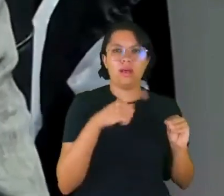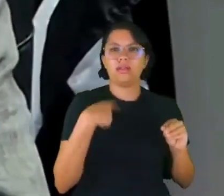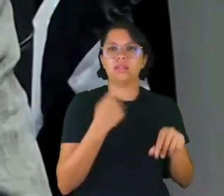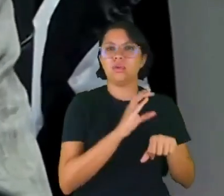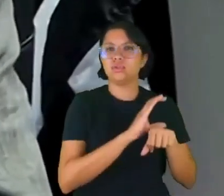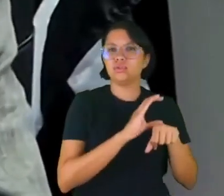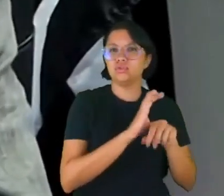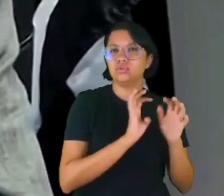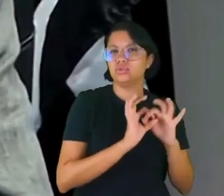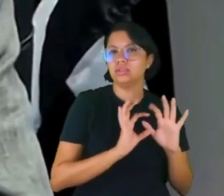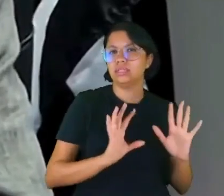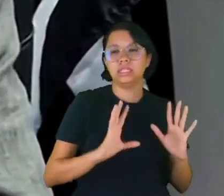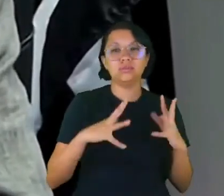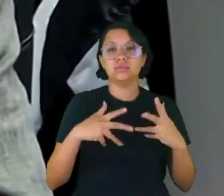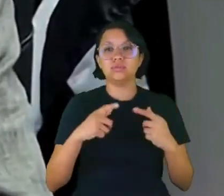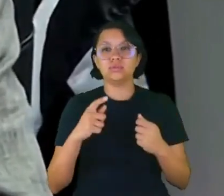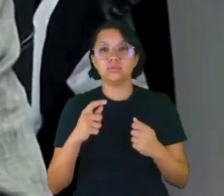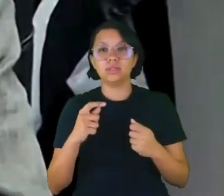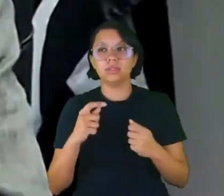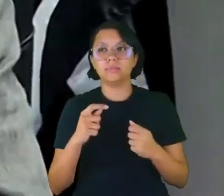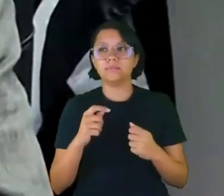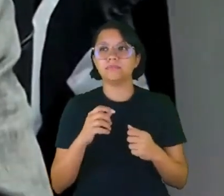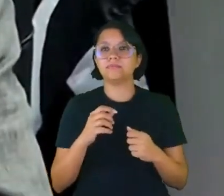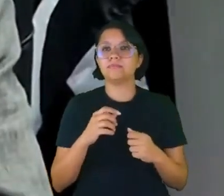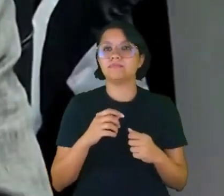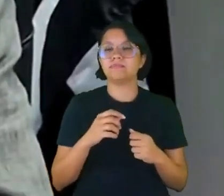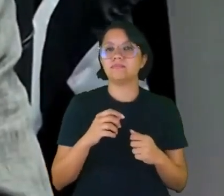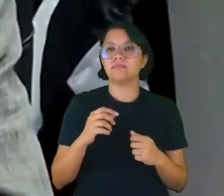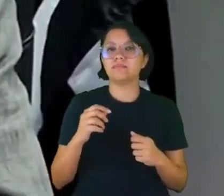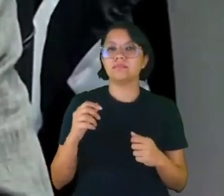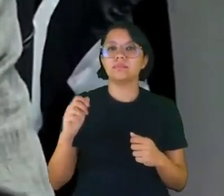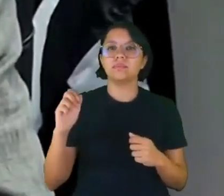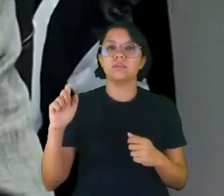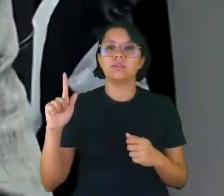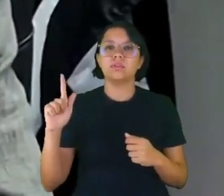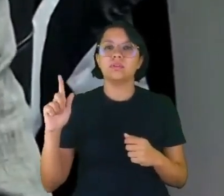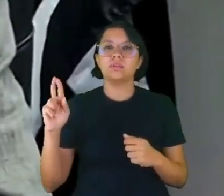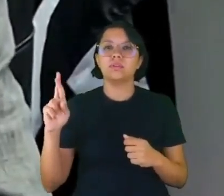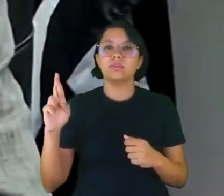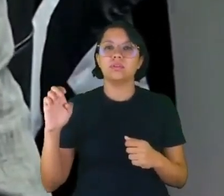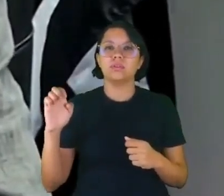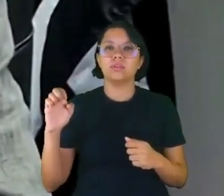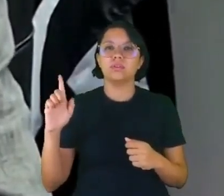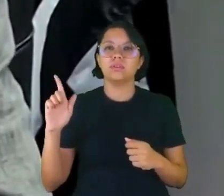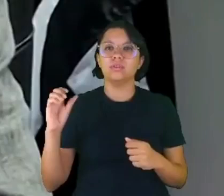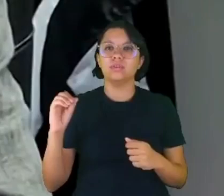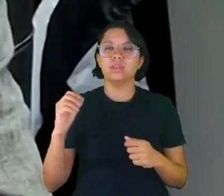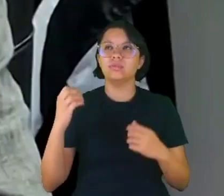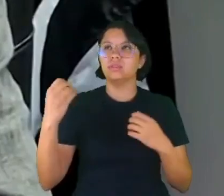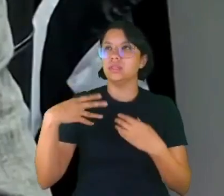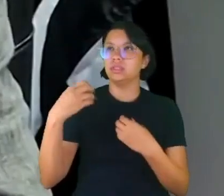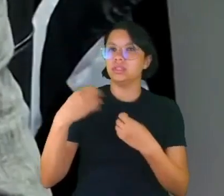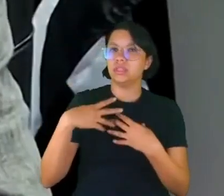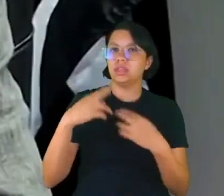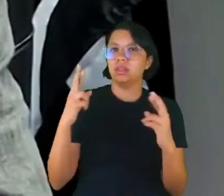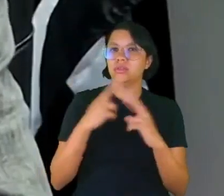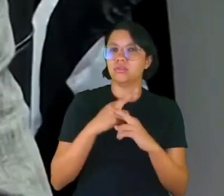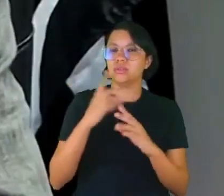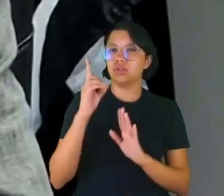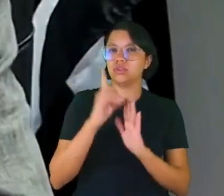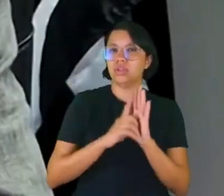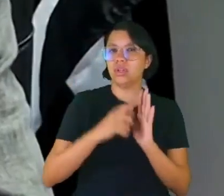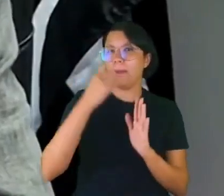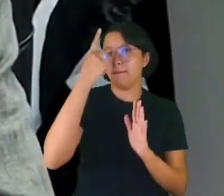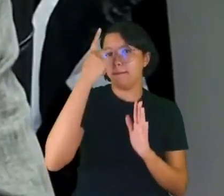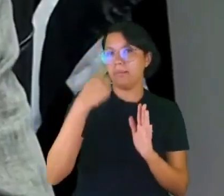constituições livres, tudo aquilo que os gregos nos ensinaram a respeito do direito da personalidade, tudo aquilo de direito